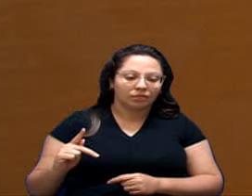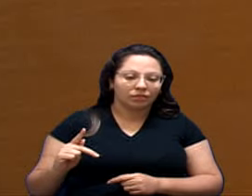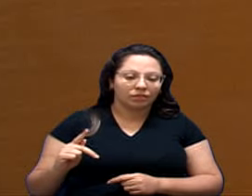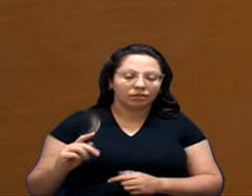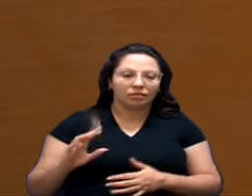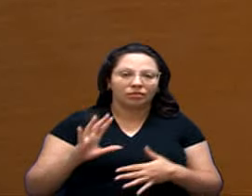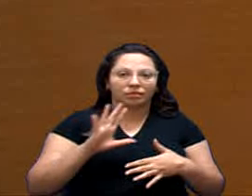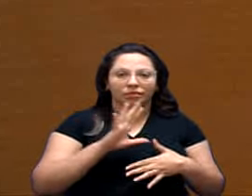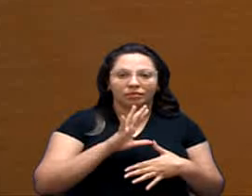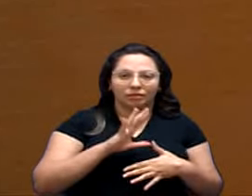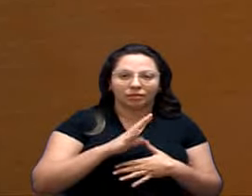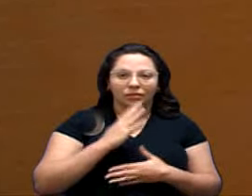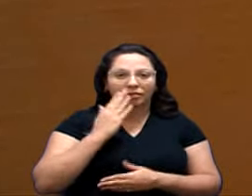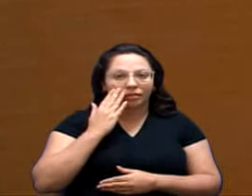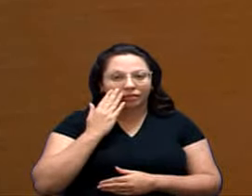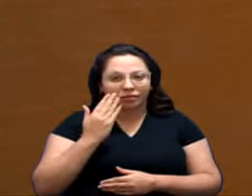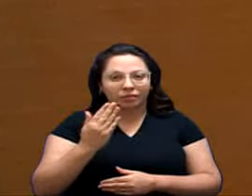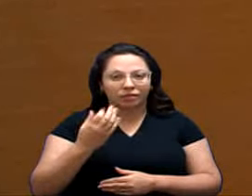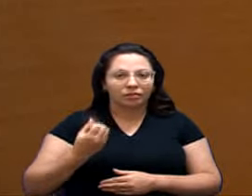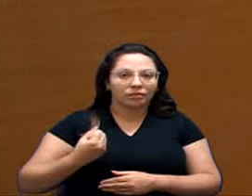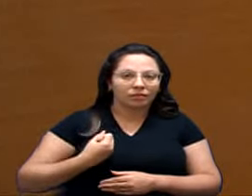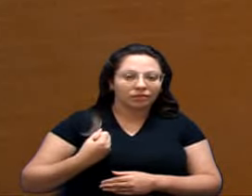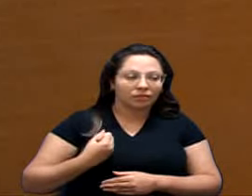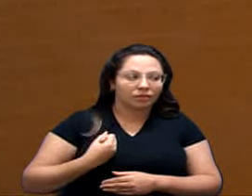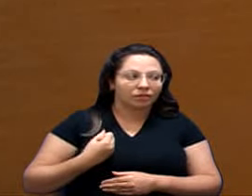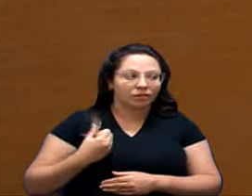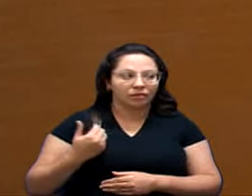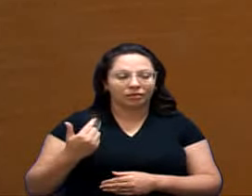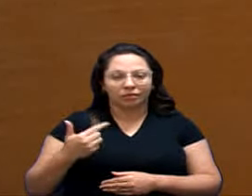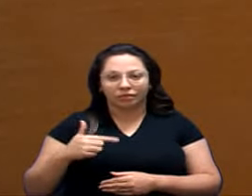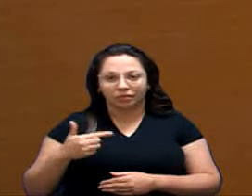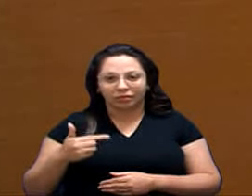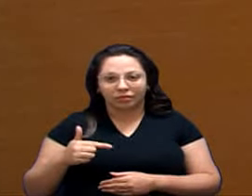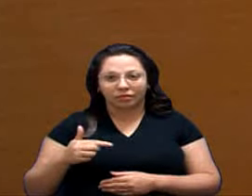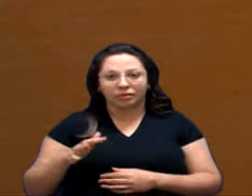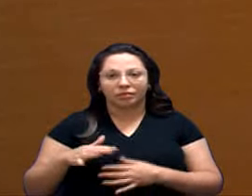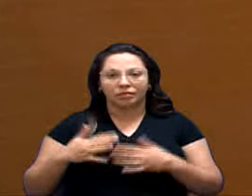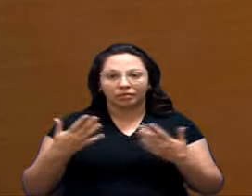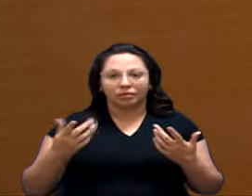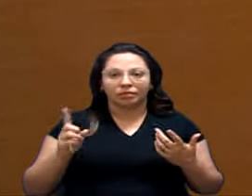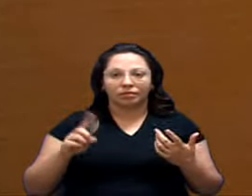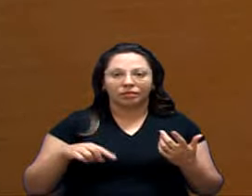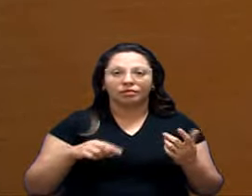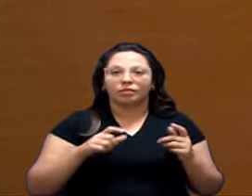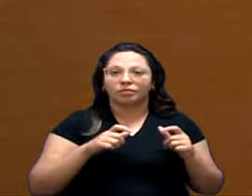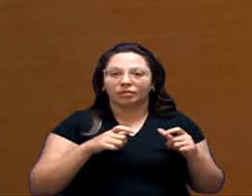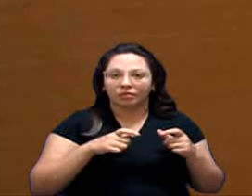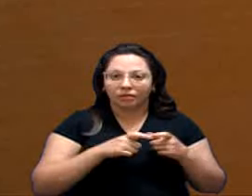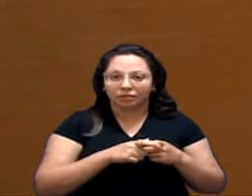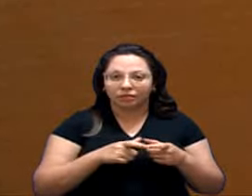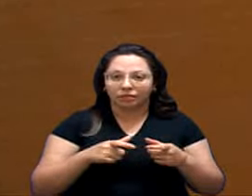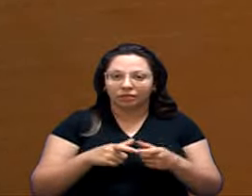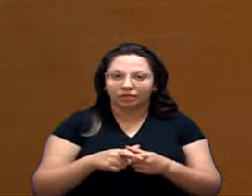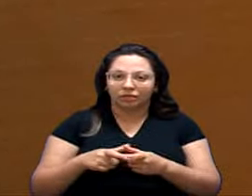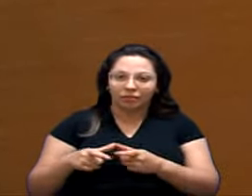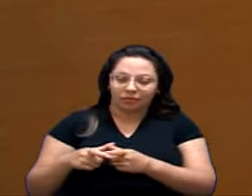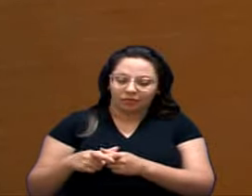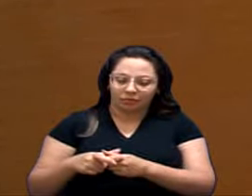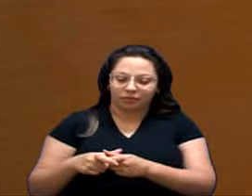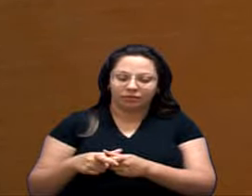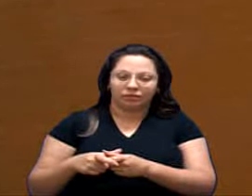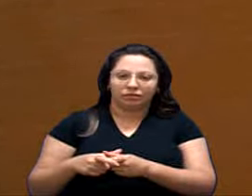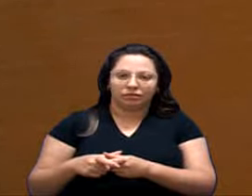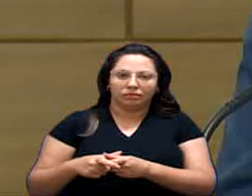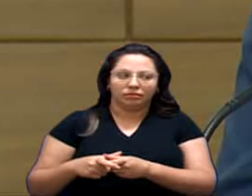mapa mostra os números e e na verdade são trechos né a gente tá propondo no para cada trecho